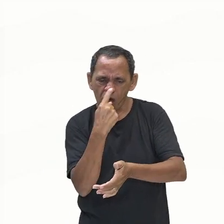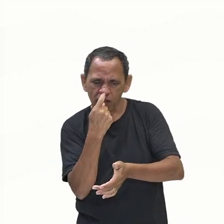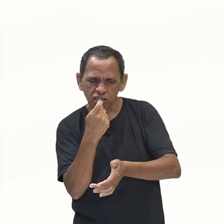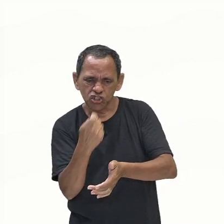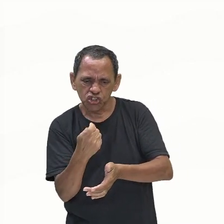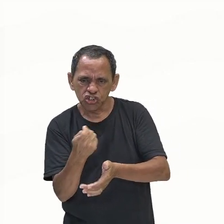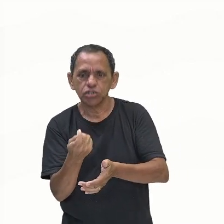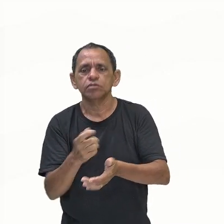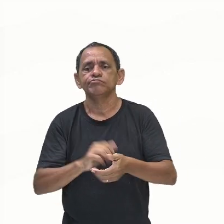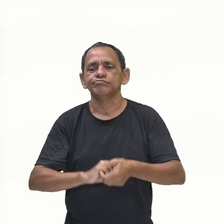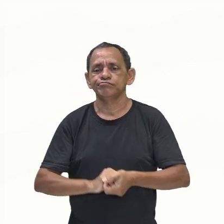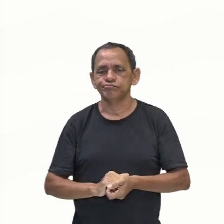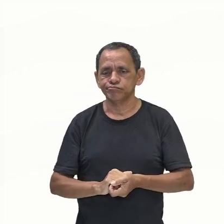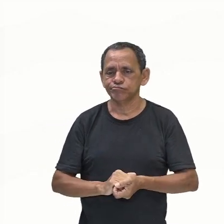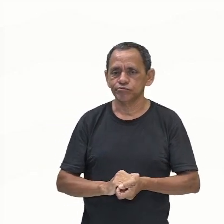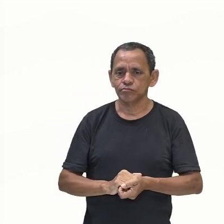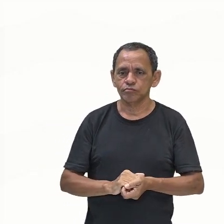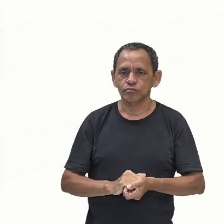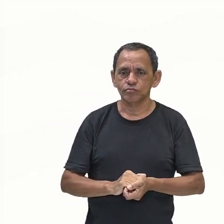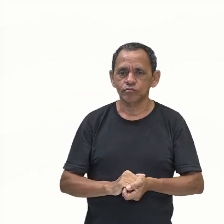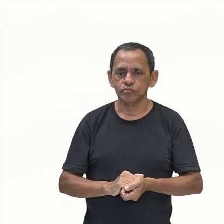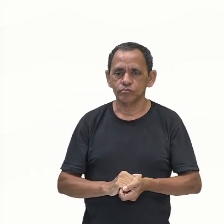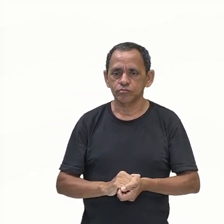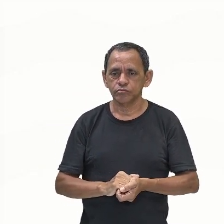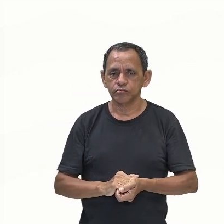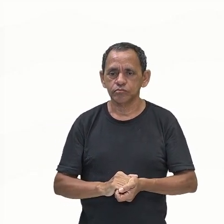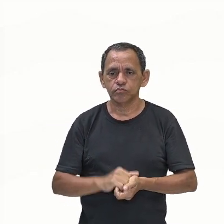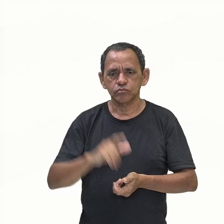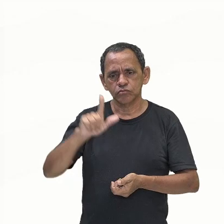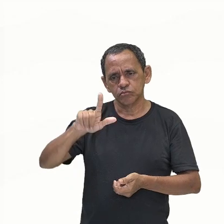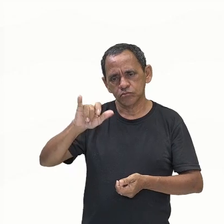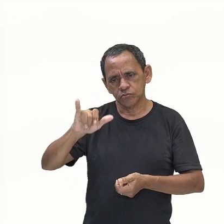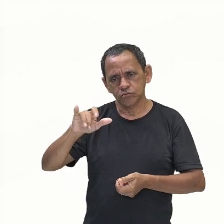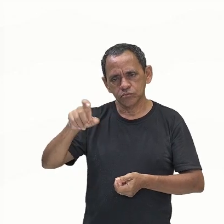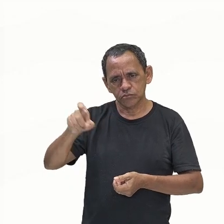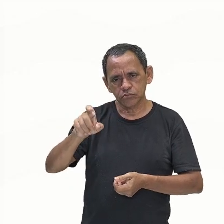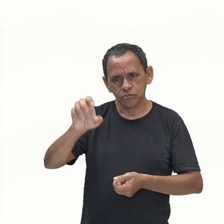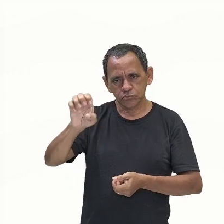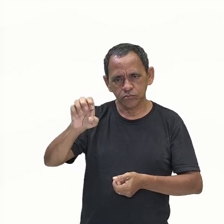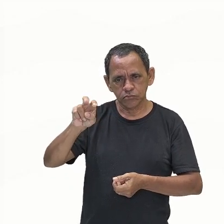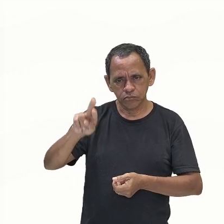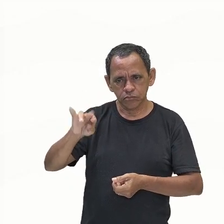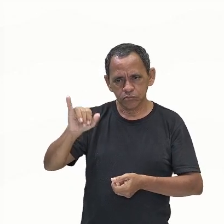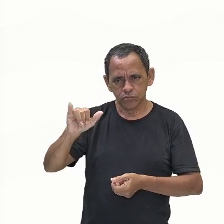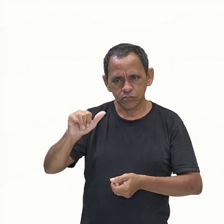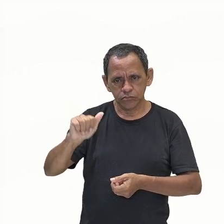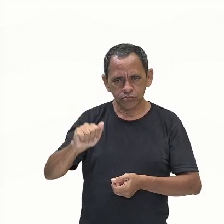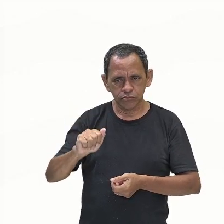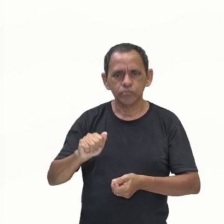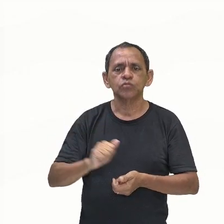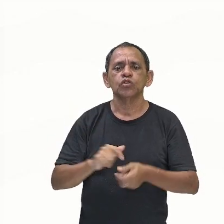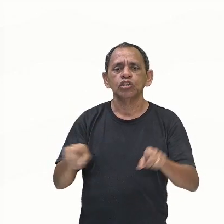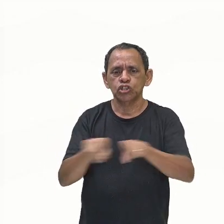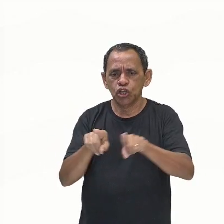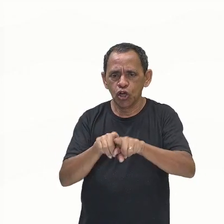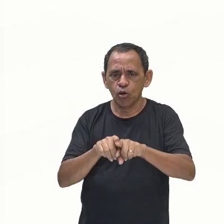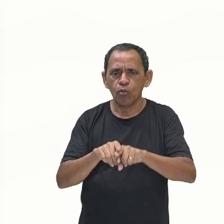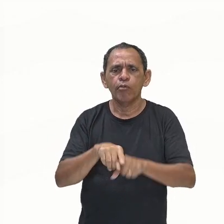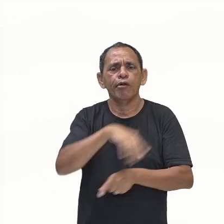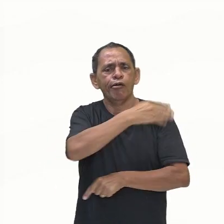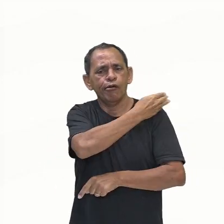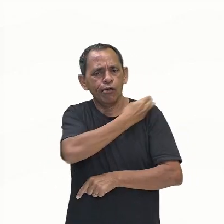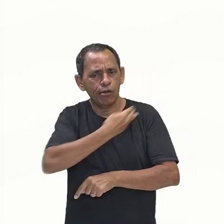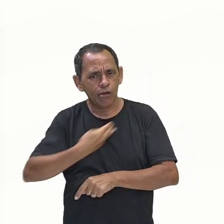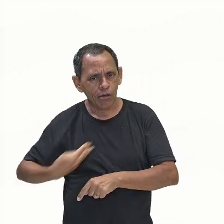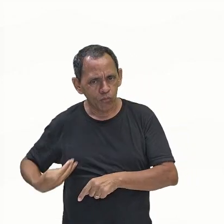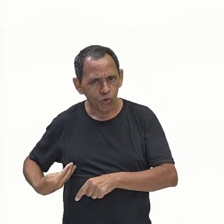decisões. Estão presentes os SIGs em órgãos públicos e empresas, né, em órgãos que são